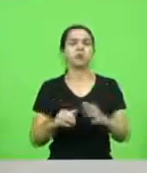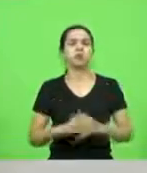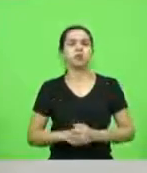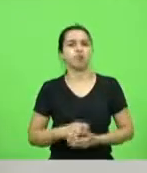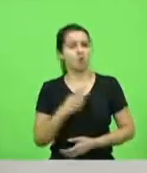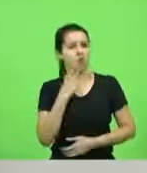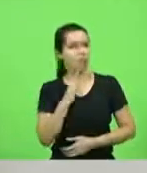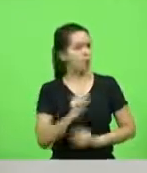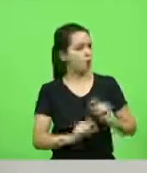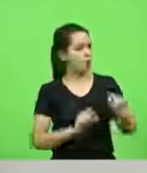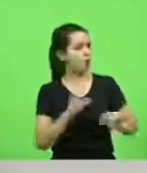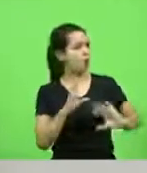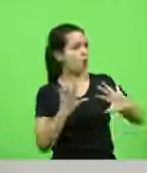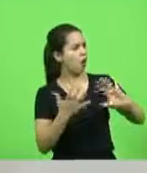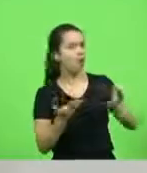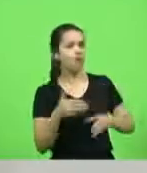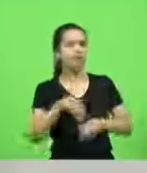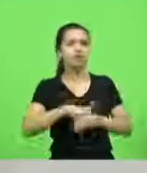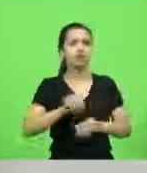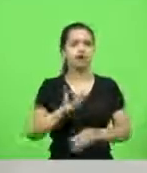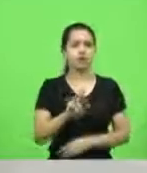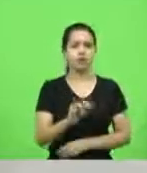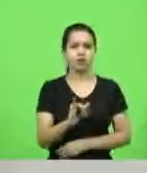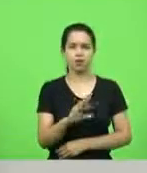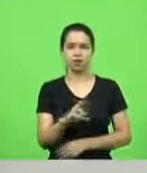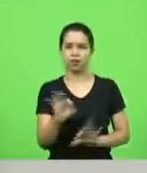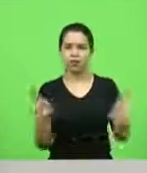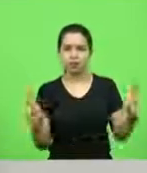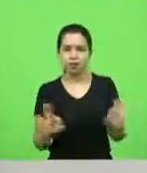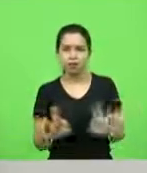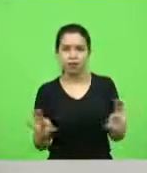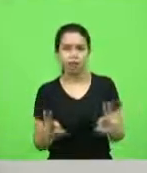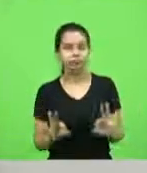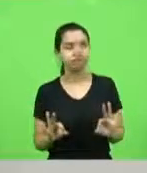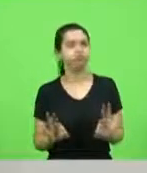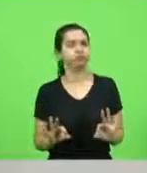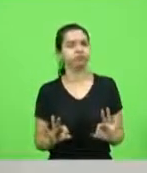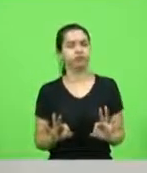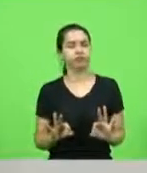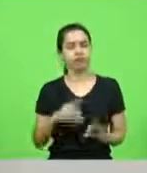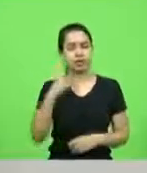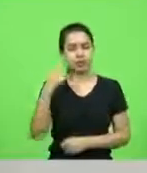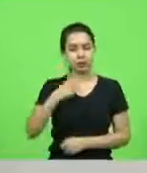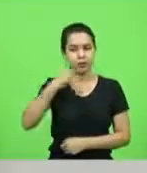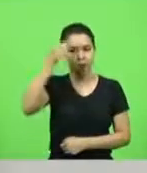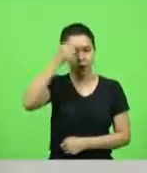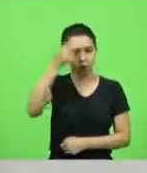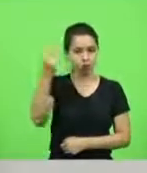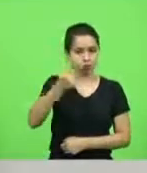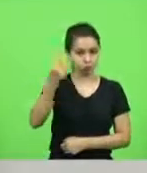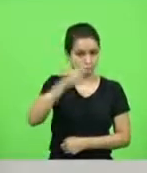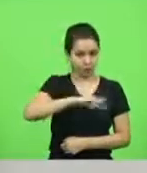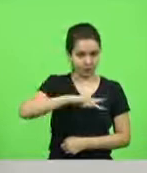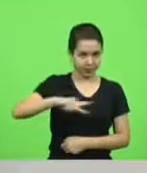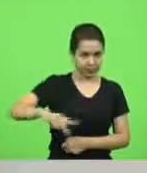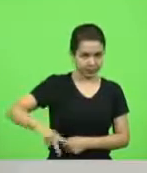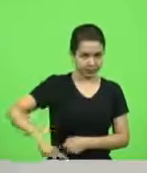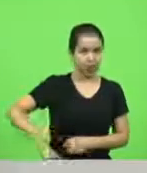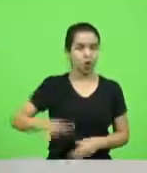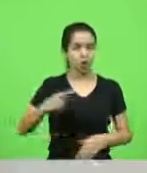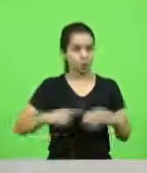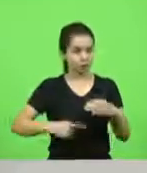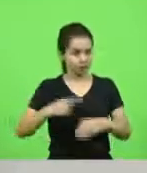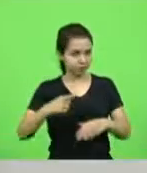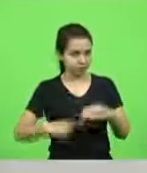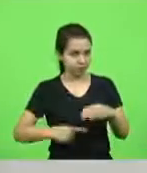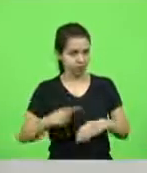Deus do céu que tá acontecendo não vamos voltar a empresa fazer mais uma vez no Cissa Deputado Maurício foi vice-presidente da comissão